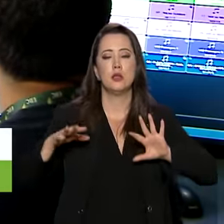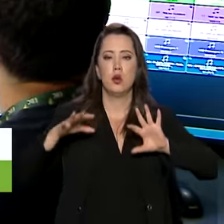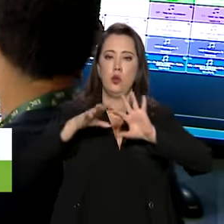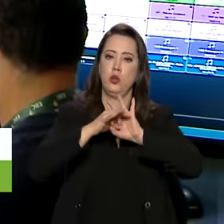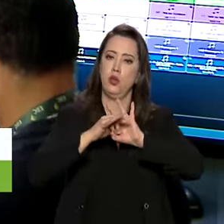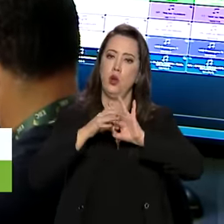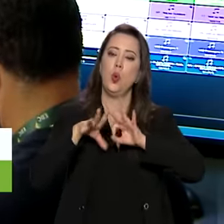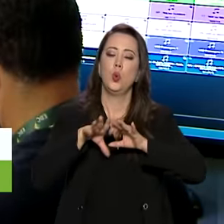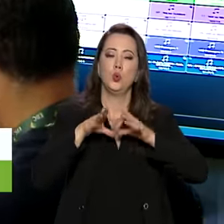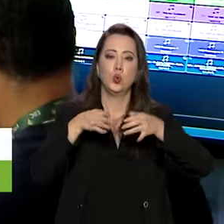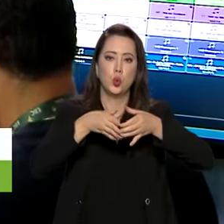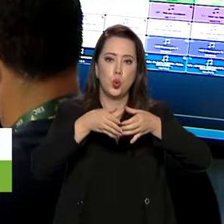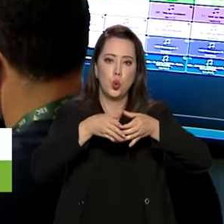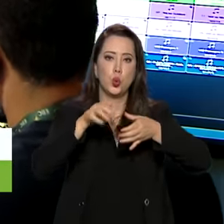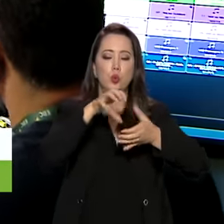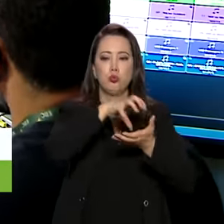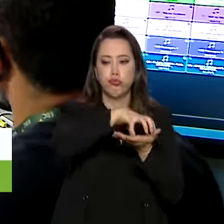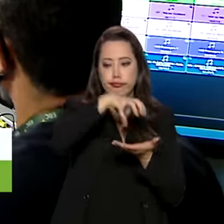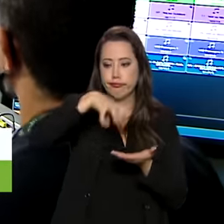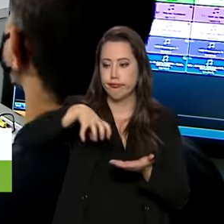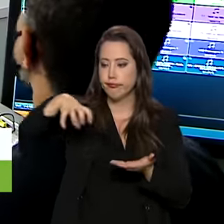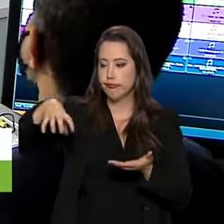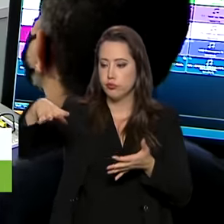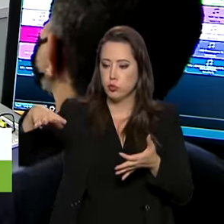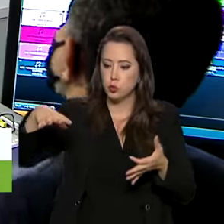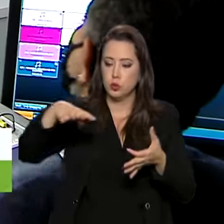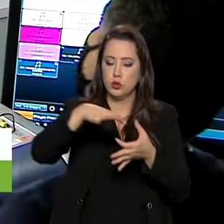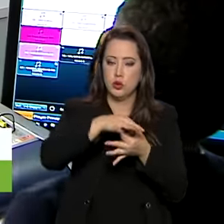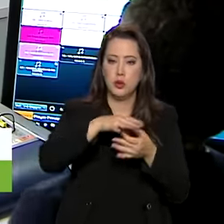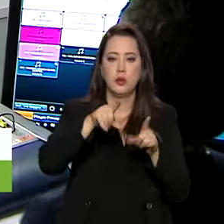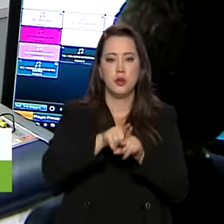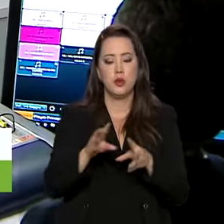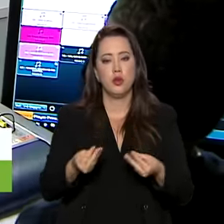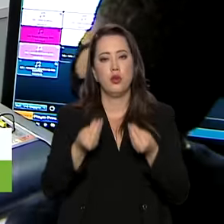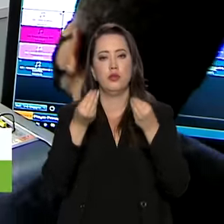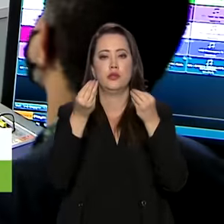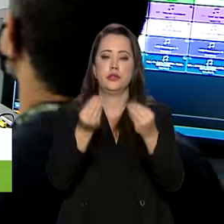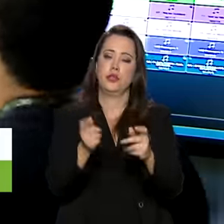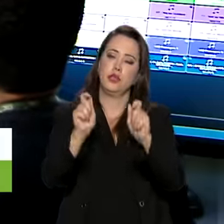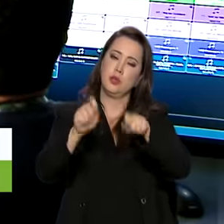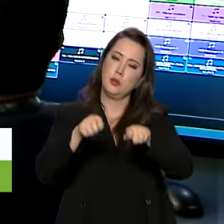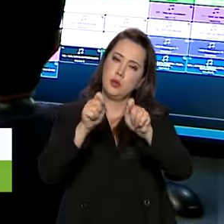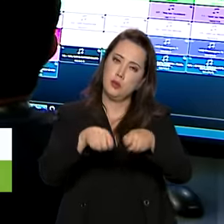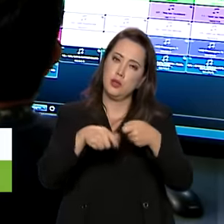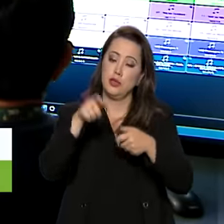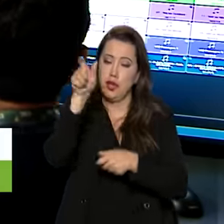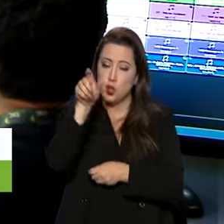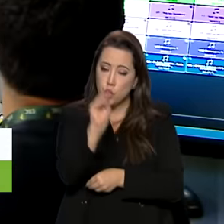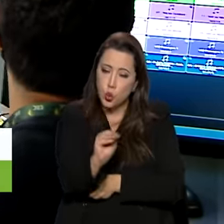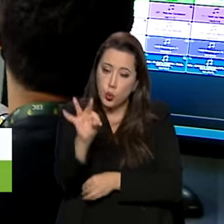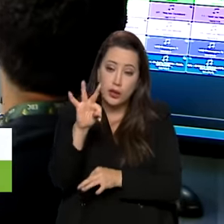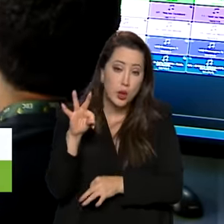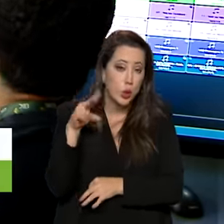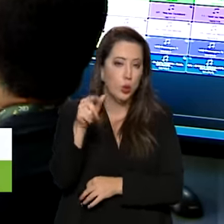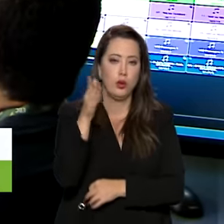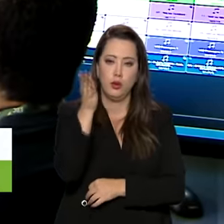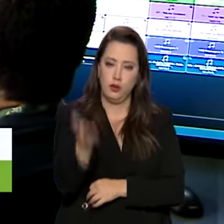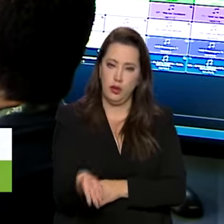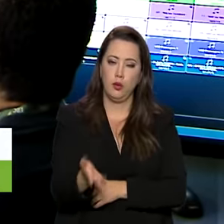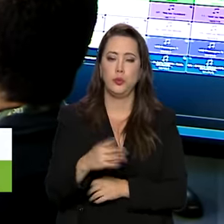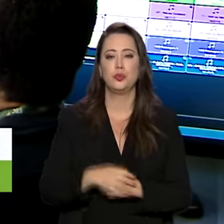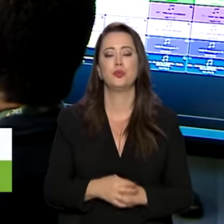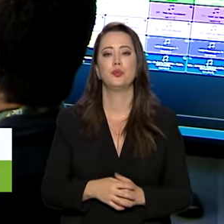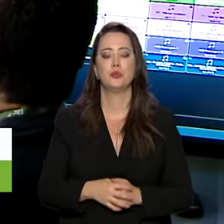integração entre os serviços da rede e promove a integralidade que é uns princípios É mais desafiadores